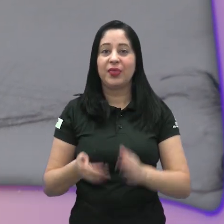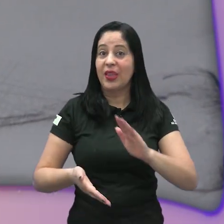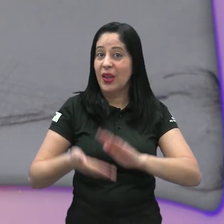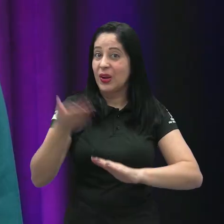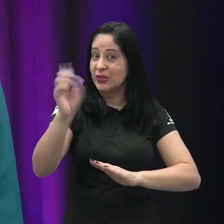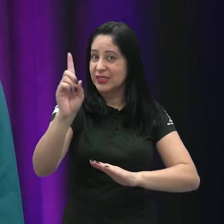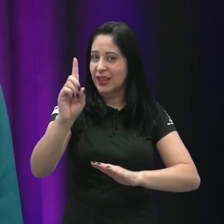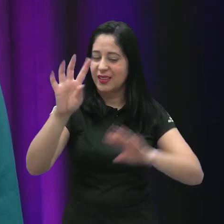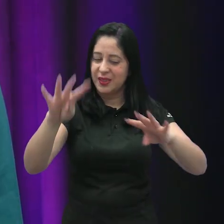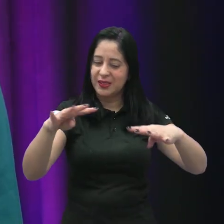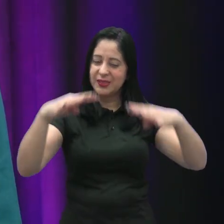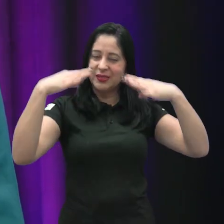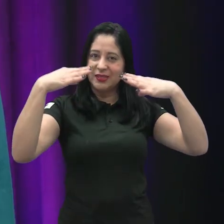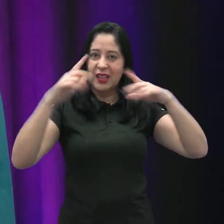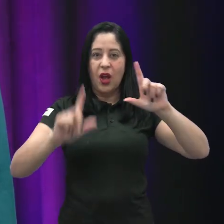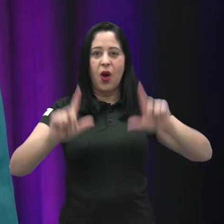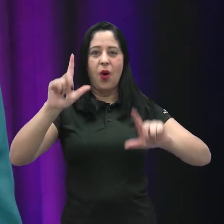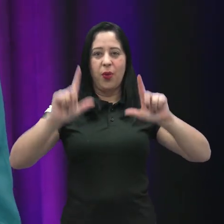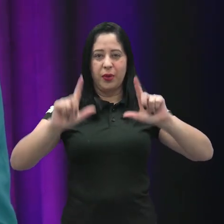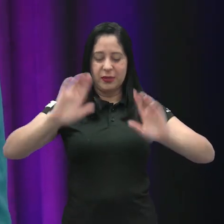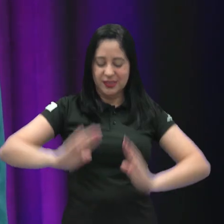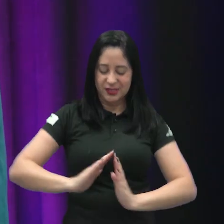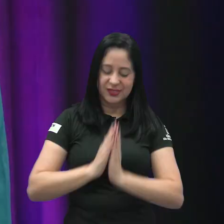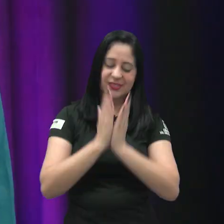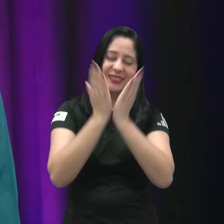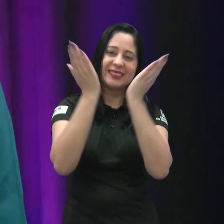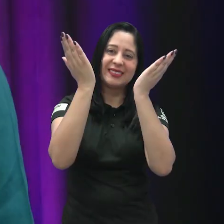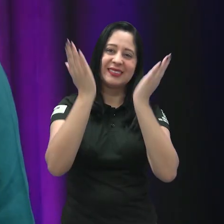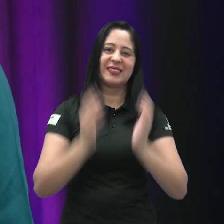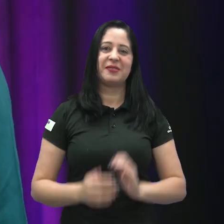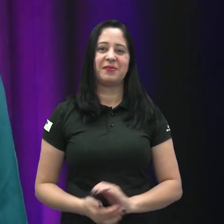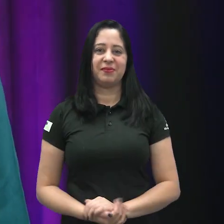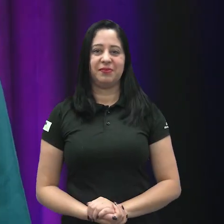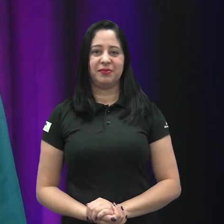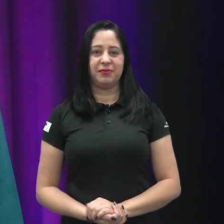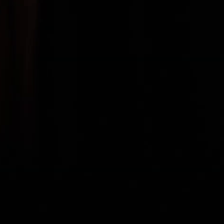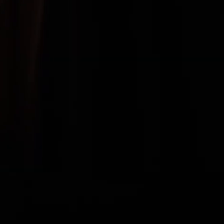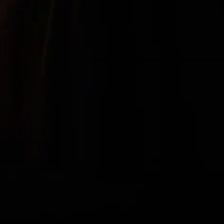para vocês. Fica aí com a gente que logo, Inspiração.